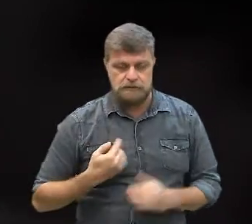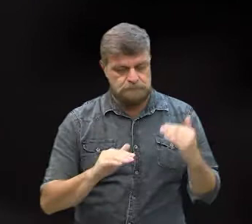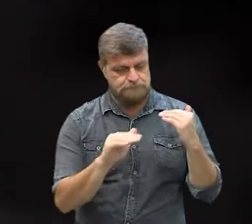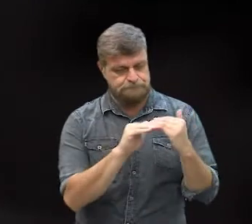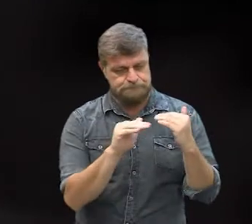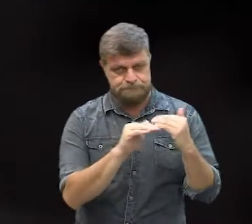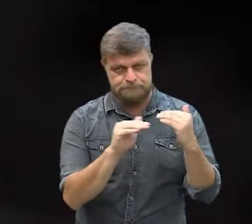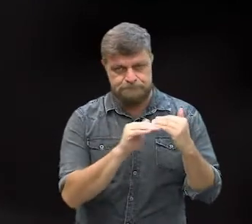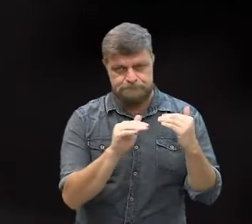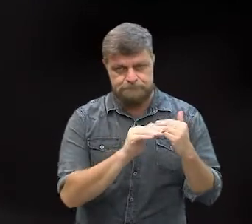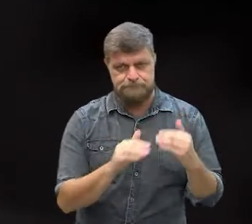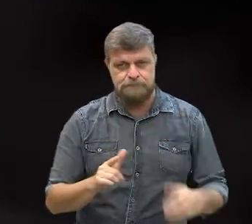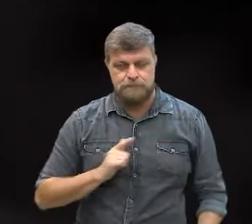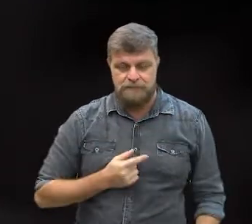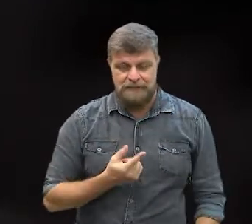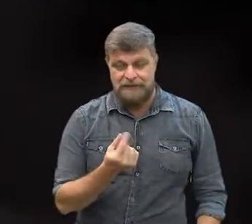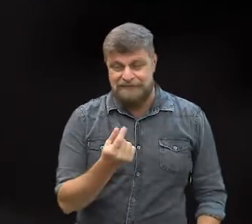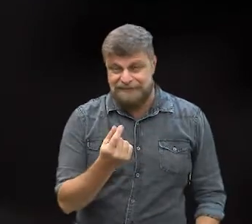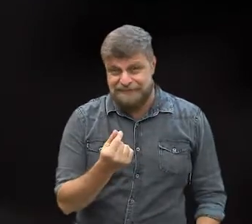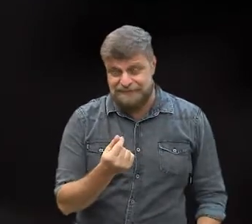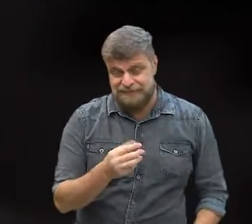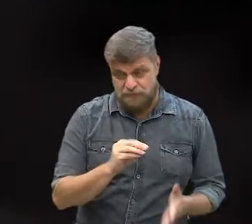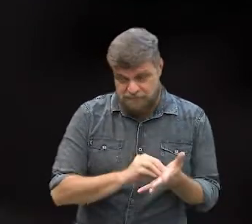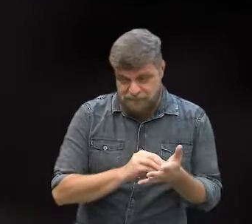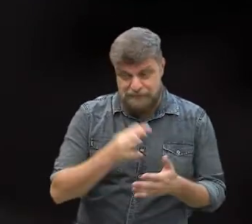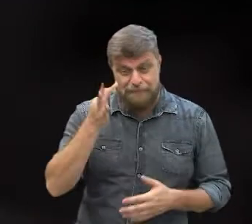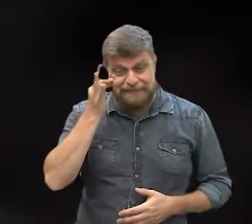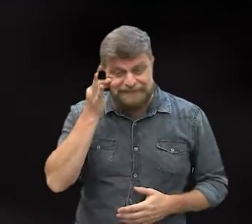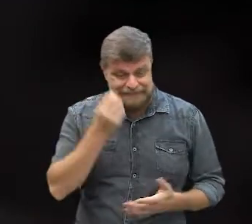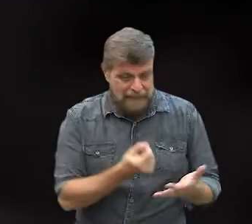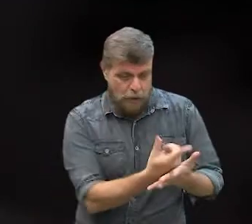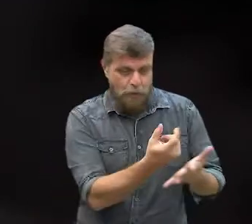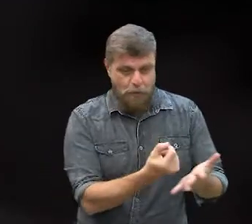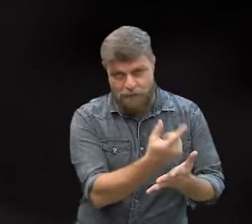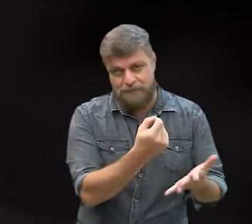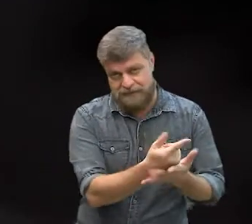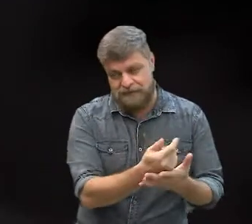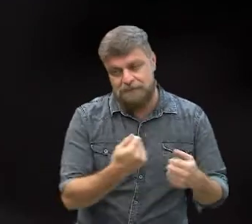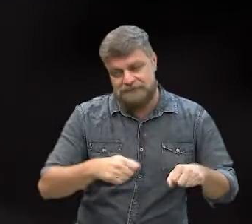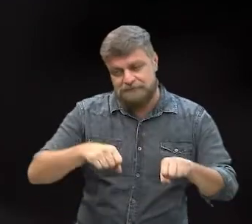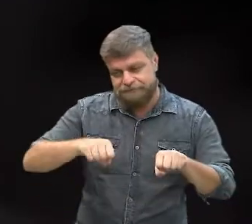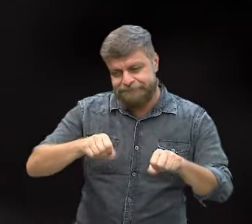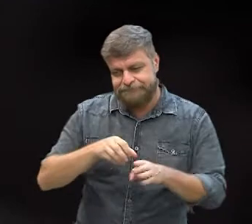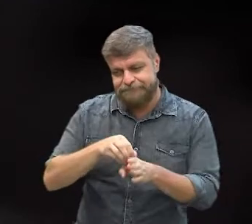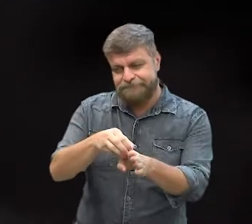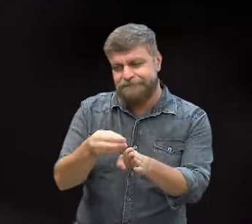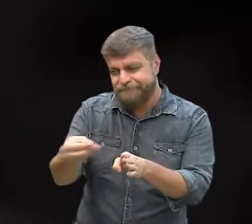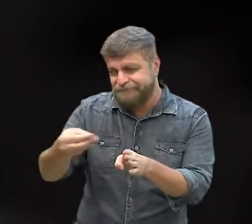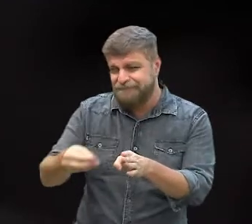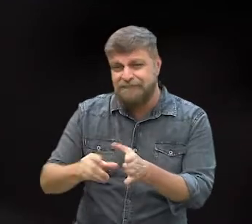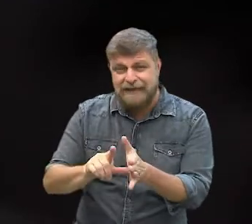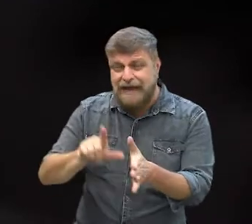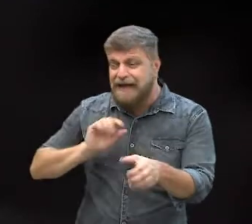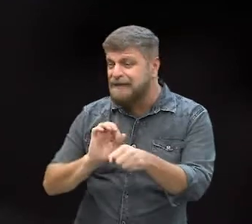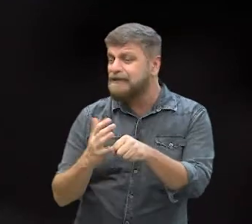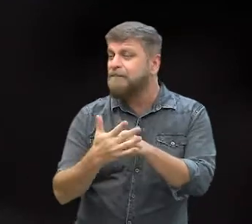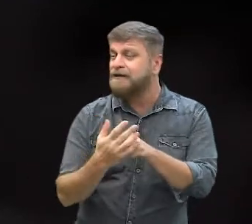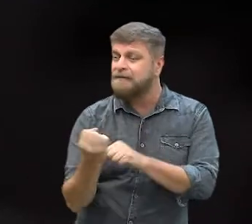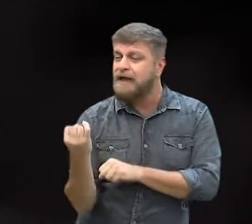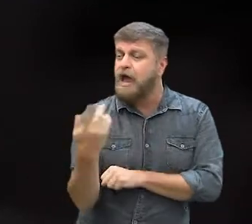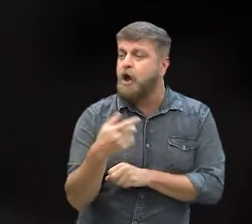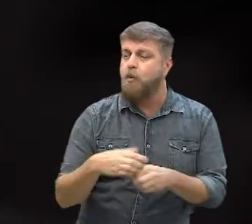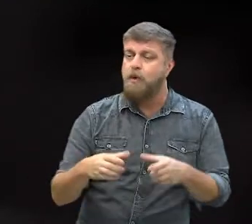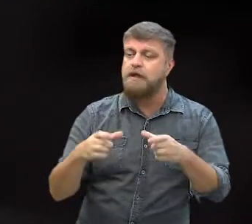acaba equilibrando um pouco da falta de pessoas presenciais aí. Antes da pandemia, eram em média quantos hambúrgueres que